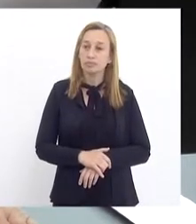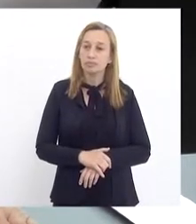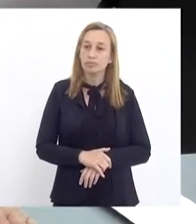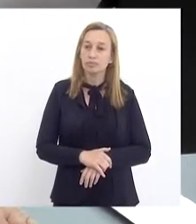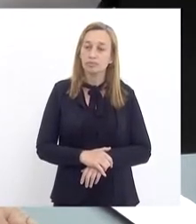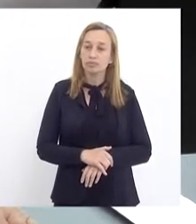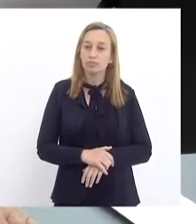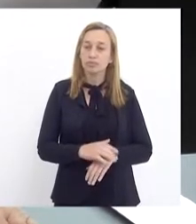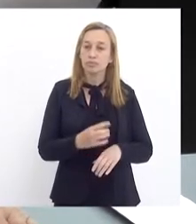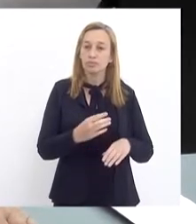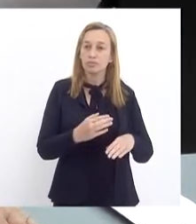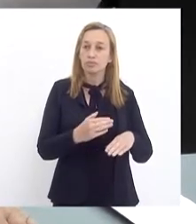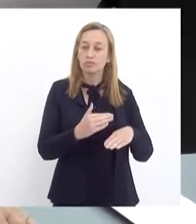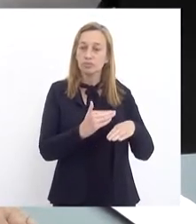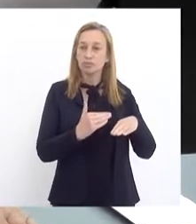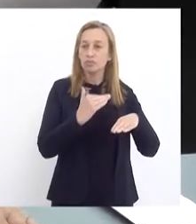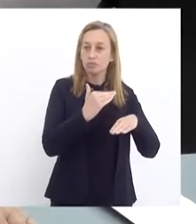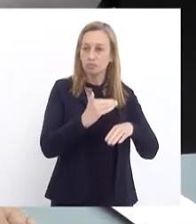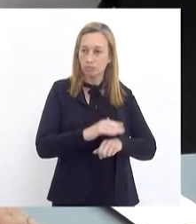insuperáveis.